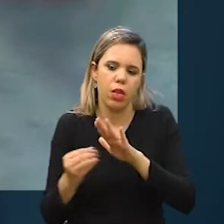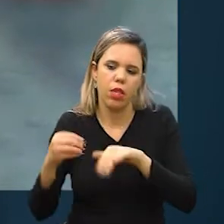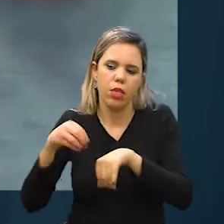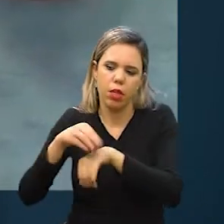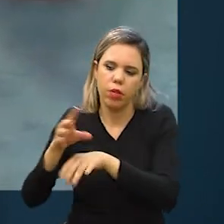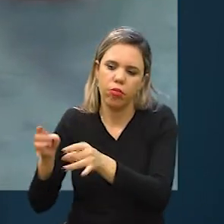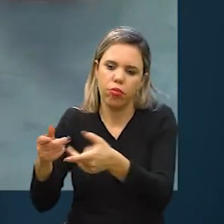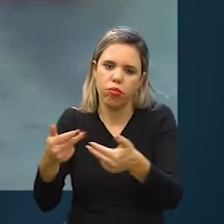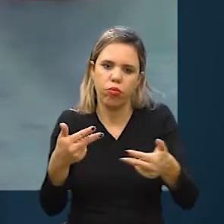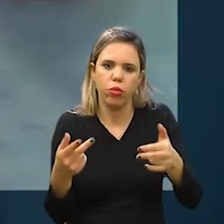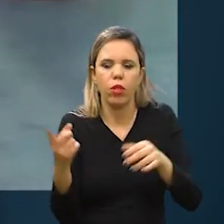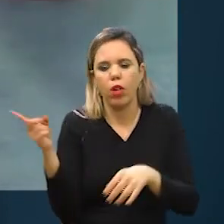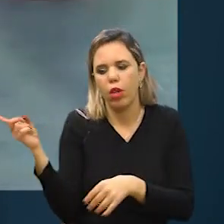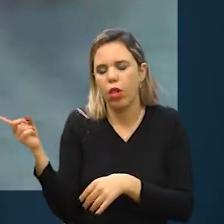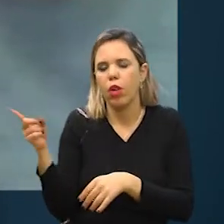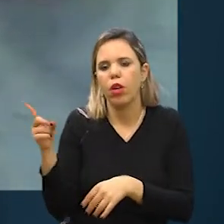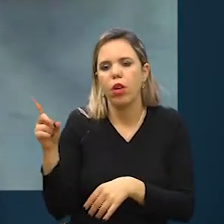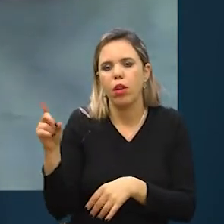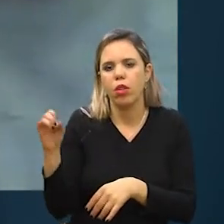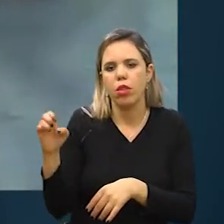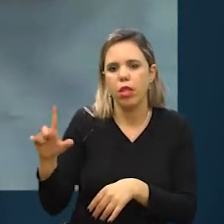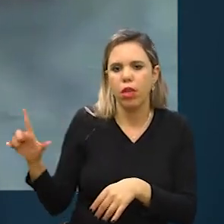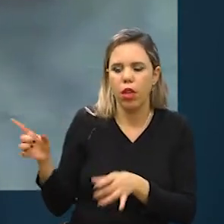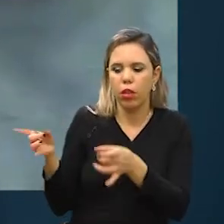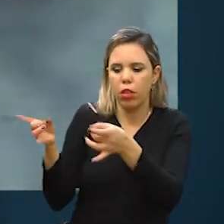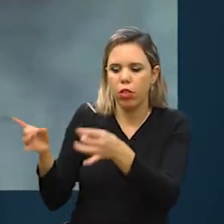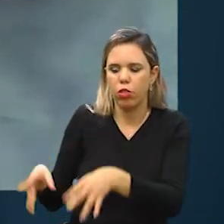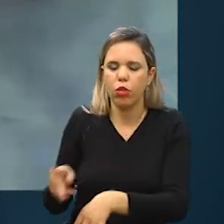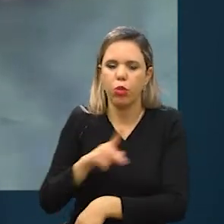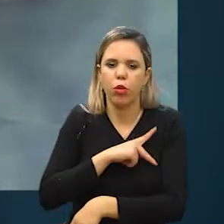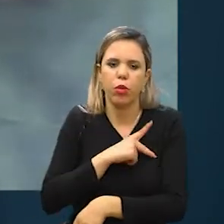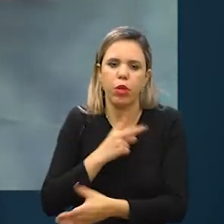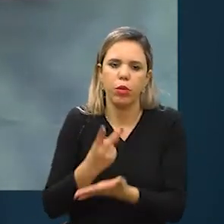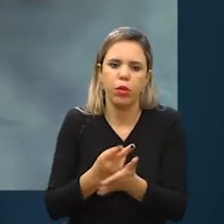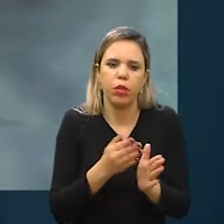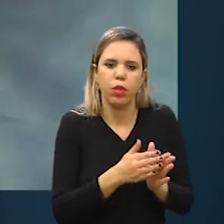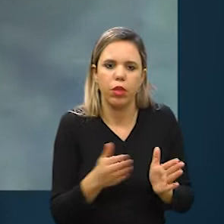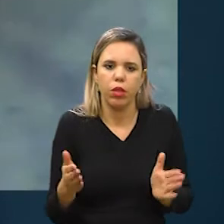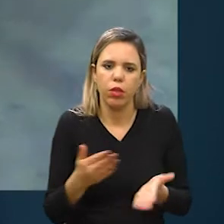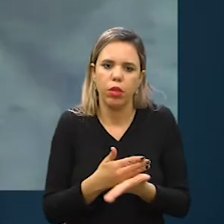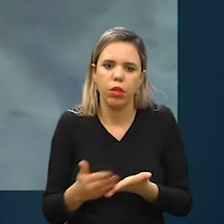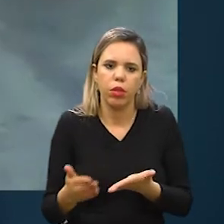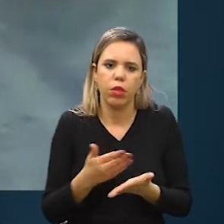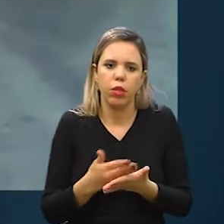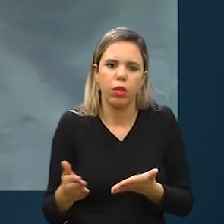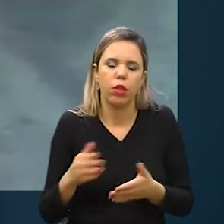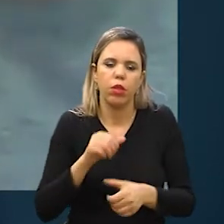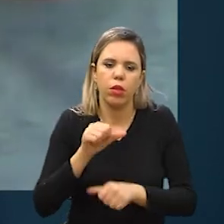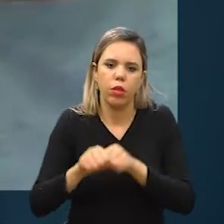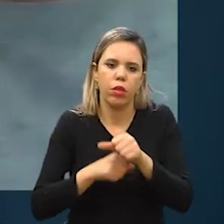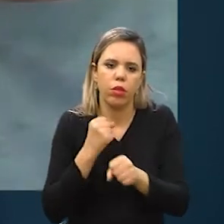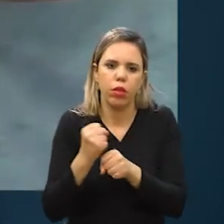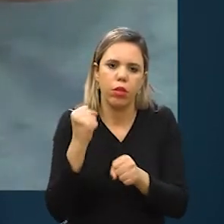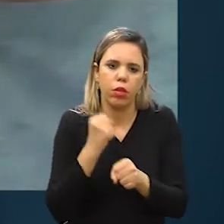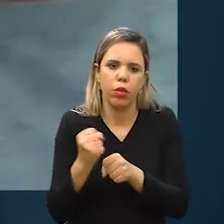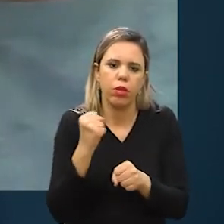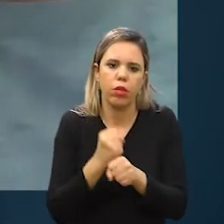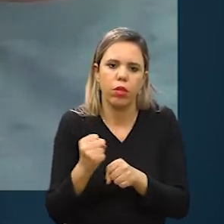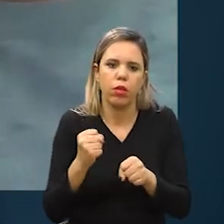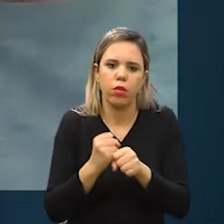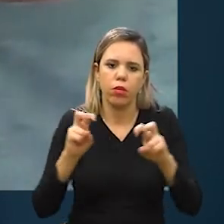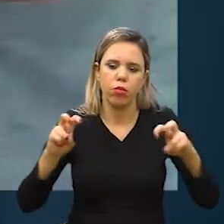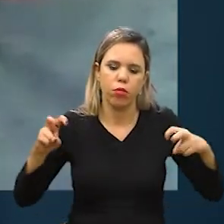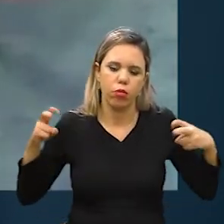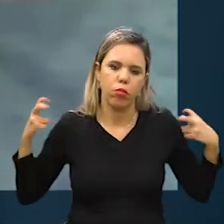época, ele teve que sair do Palmeiras, porque o Palmeiras começou a passar por uma reforma. Eles estavam